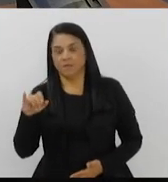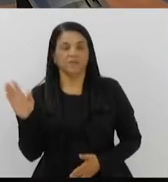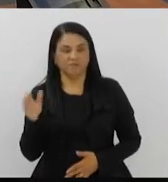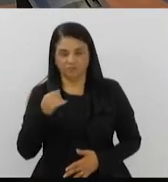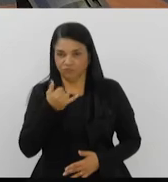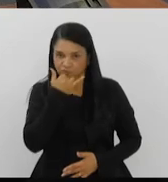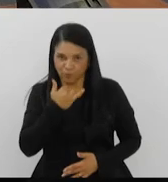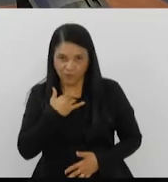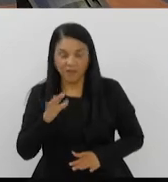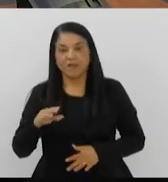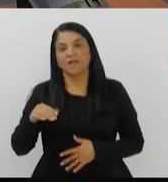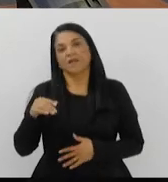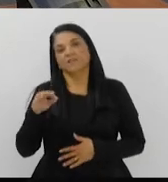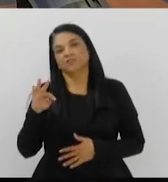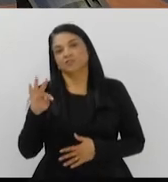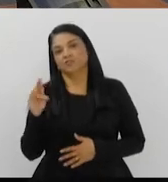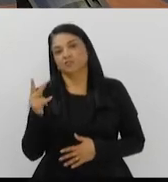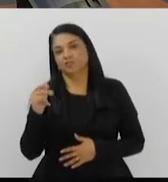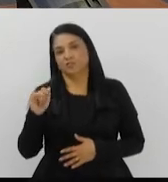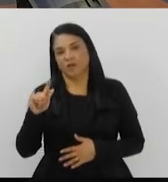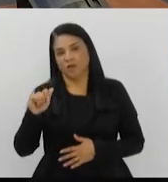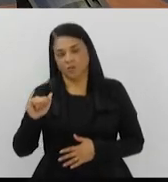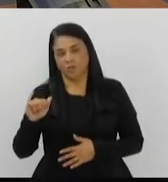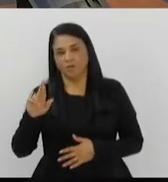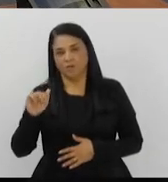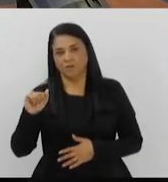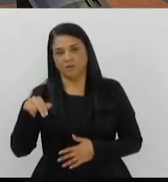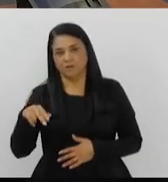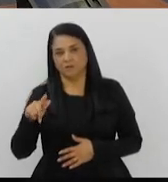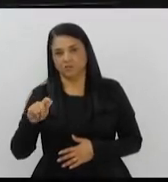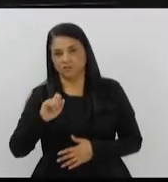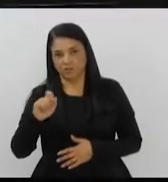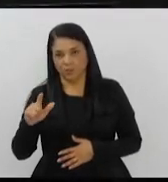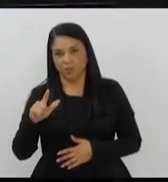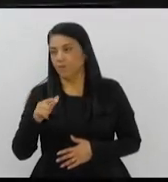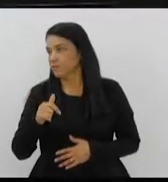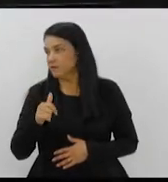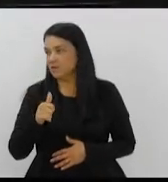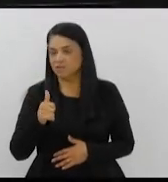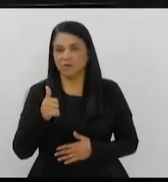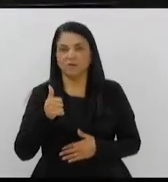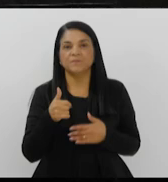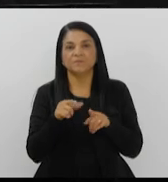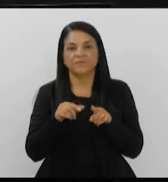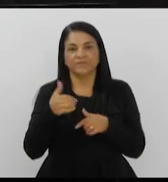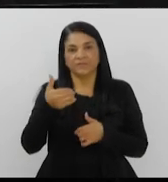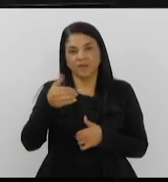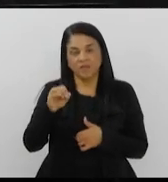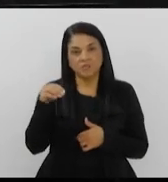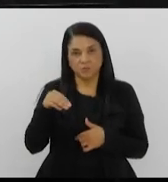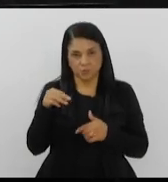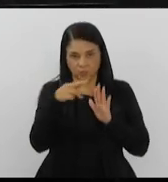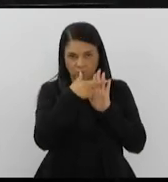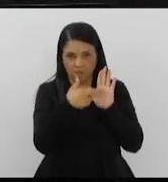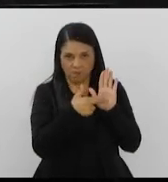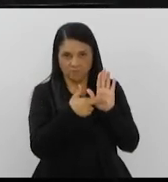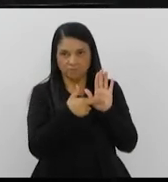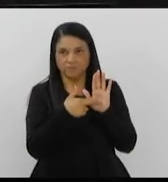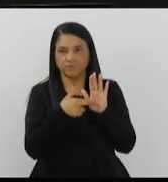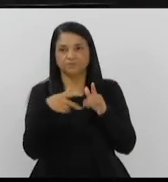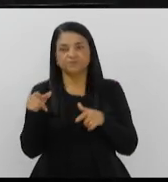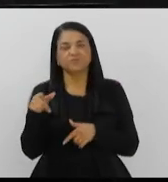Vossa Excelência dispõe de 10 minutos no tempo regimental. Presidente, não tem problema não, só que Felipe está